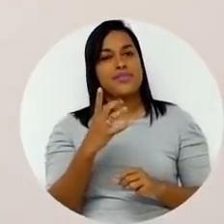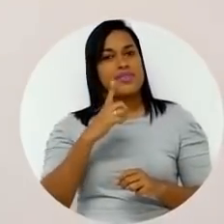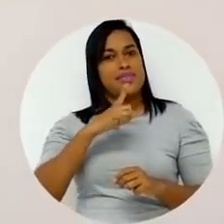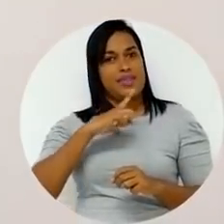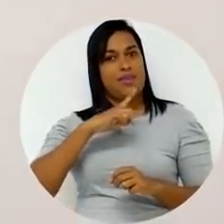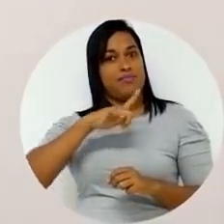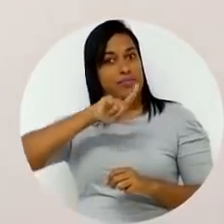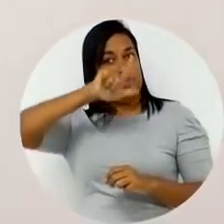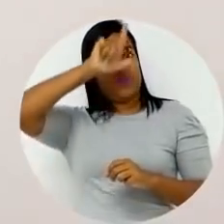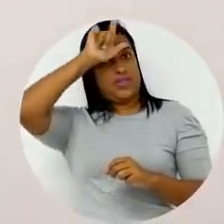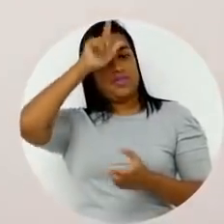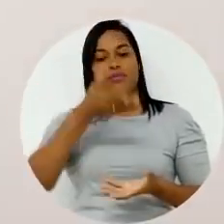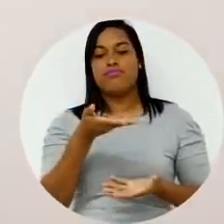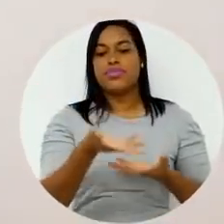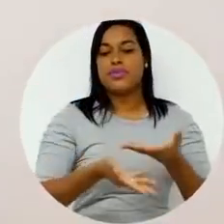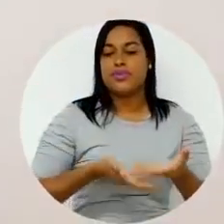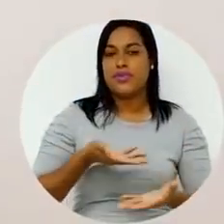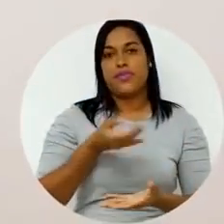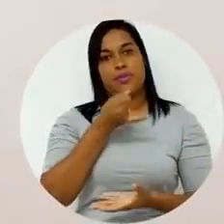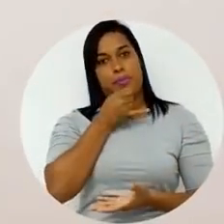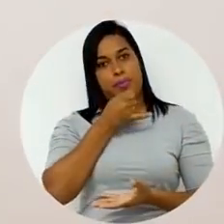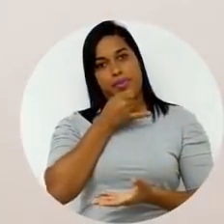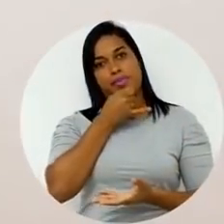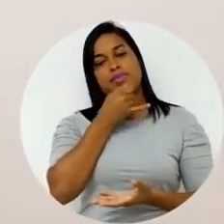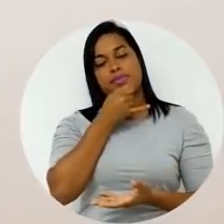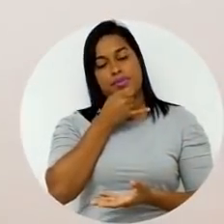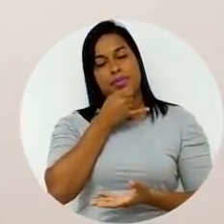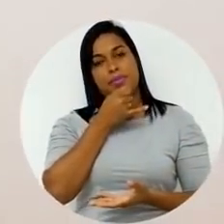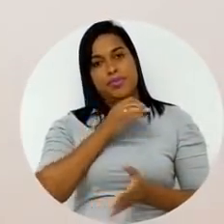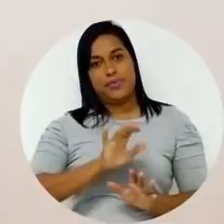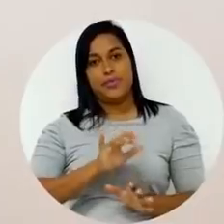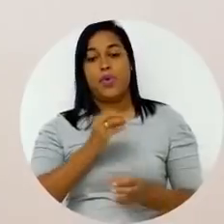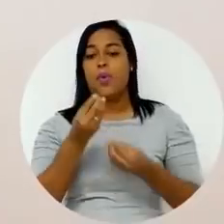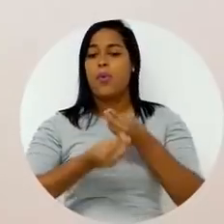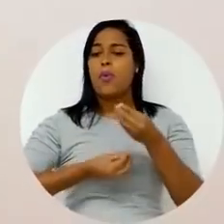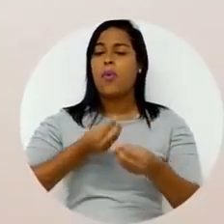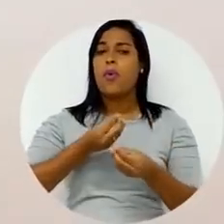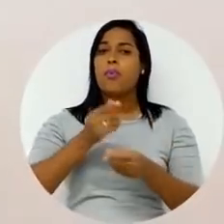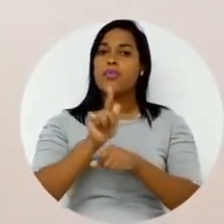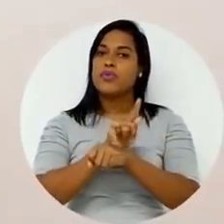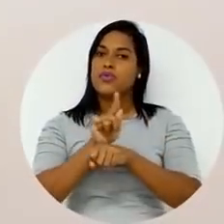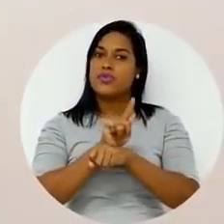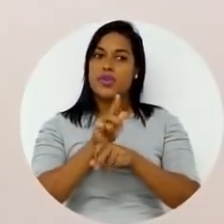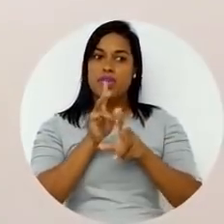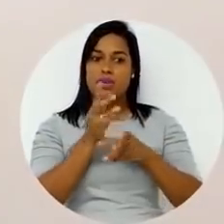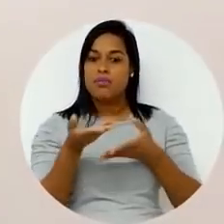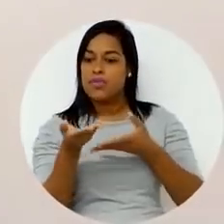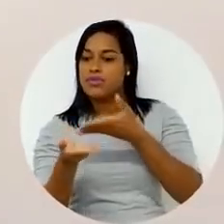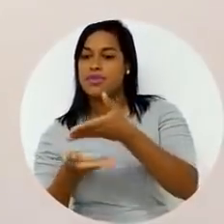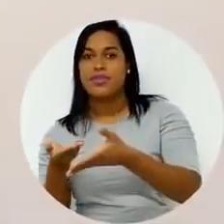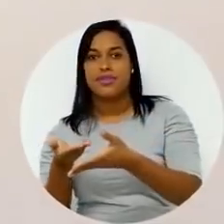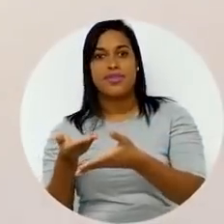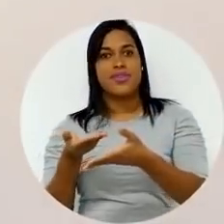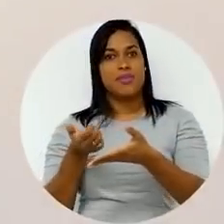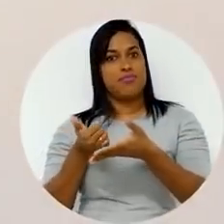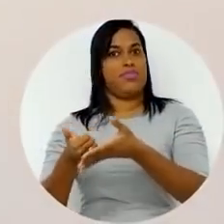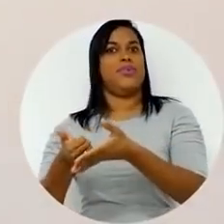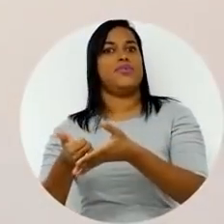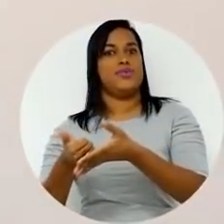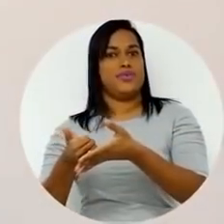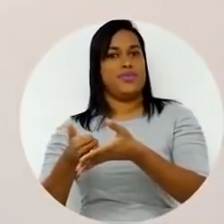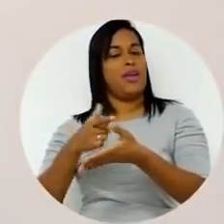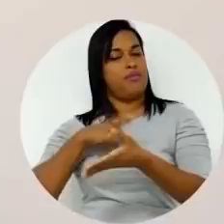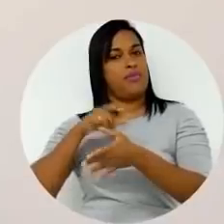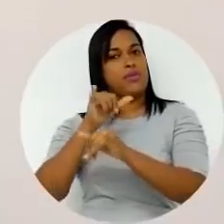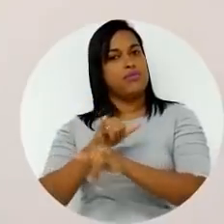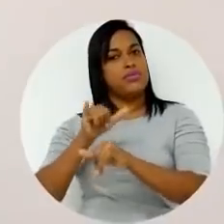um líder servidor, por exemplo, como o gerente ele pode servir, ele pode prover,